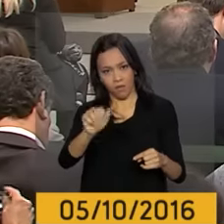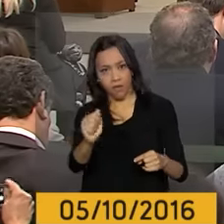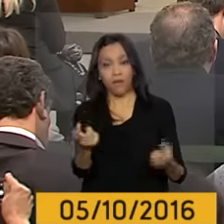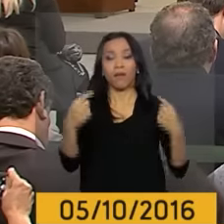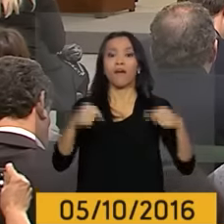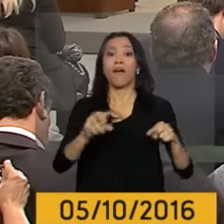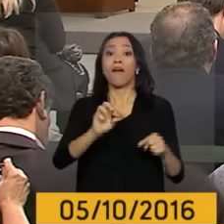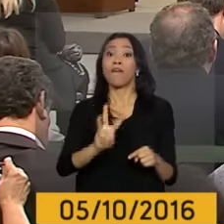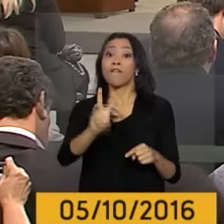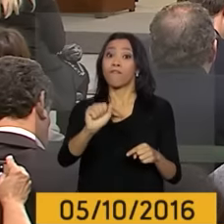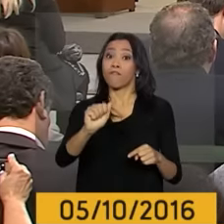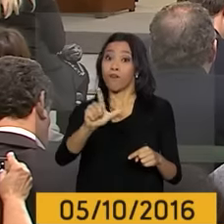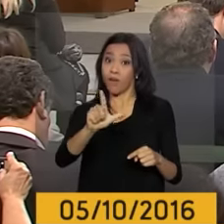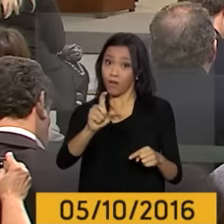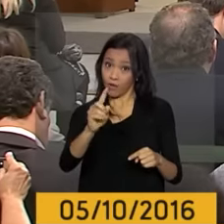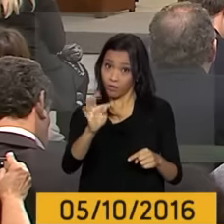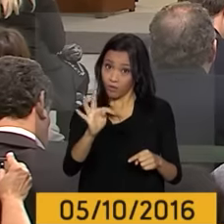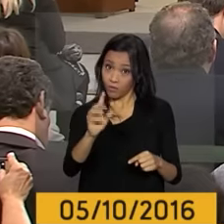Valdir Colato,